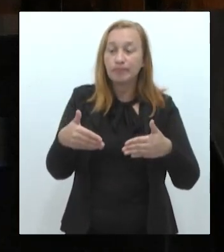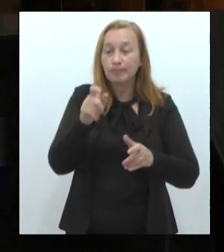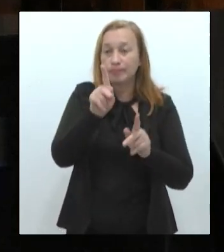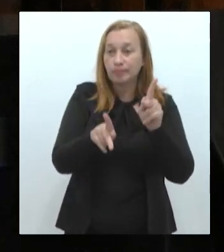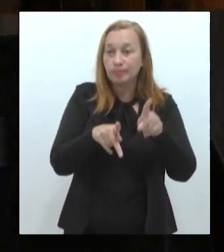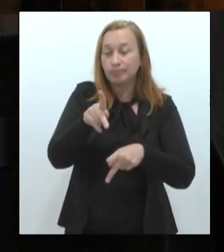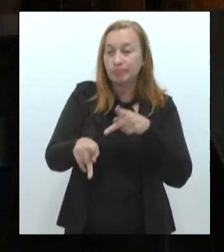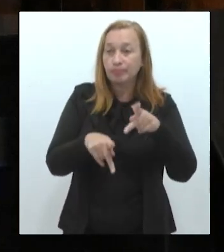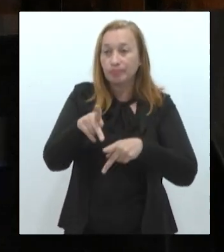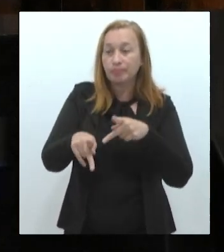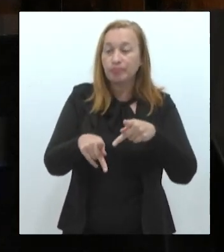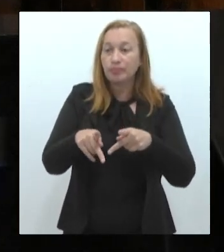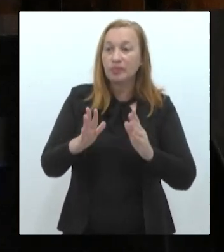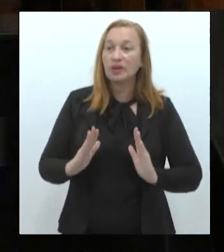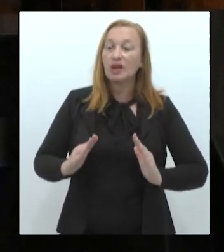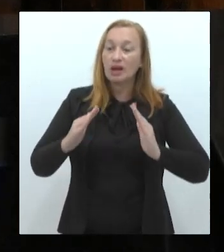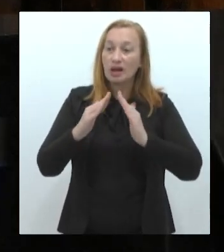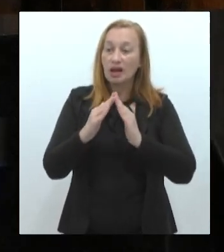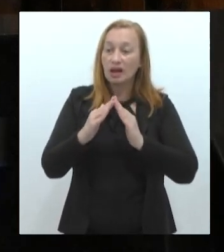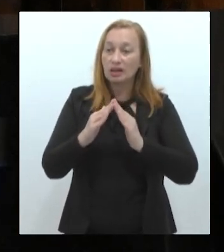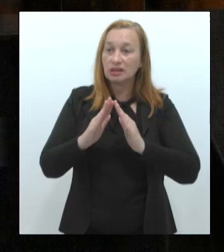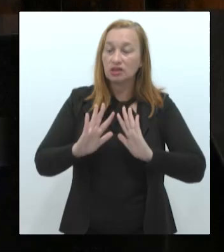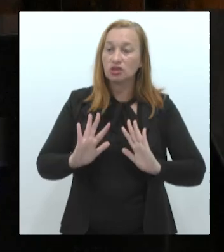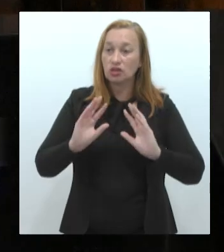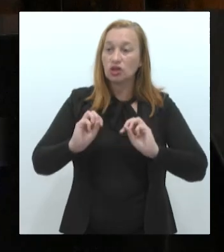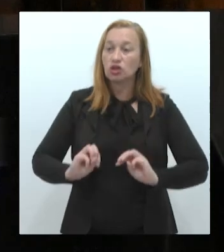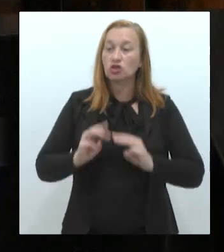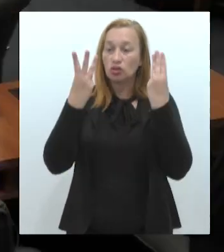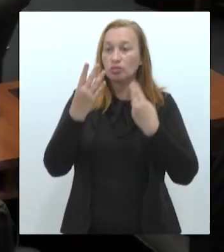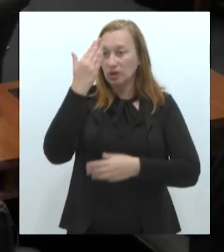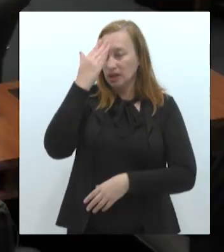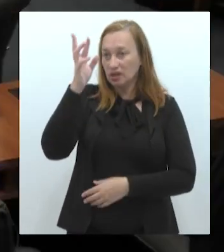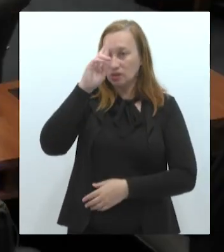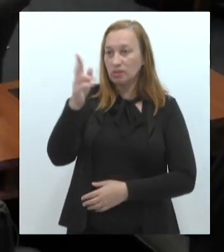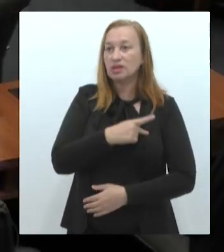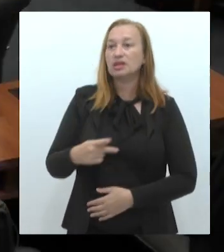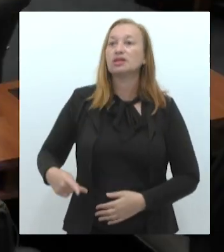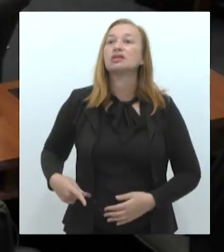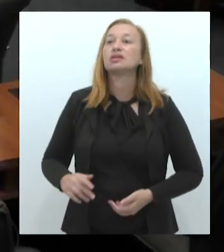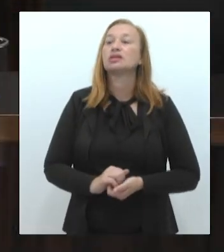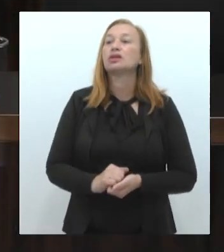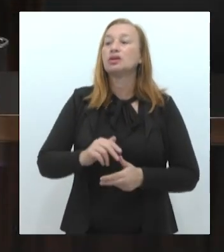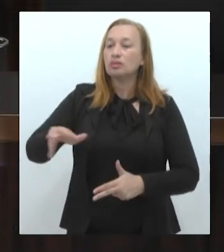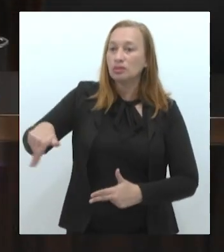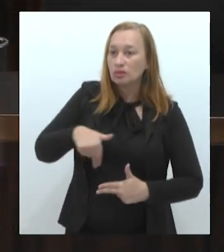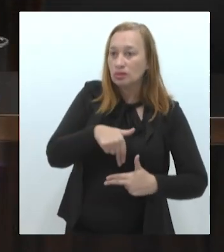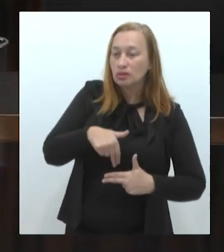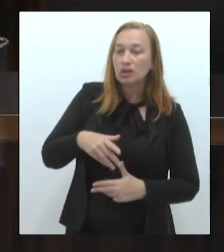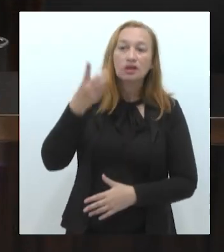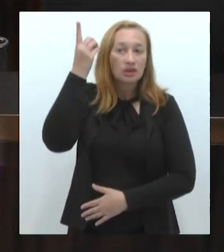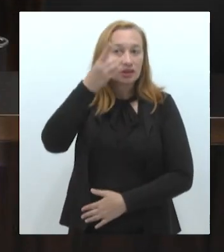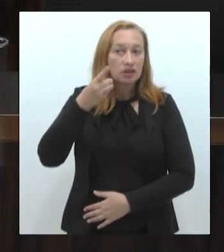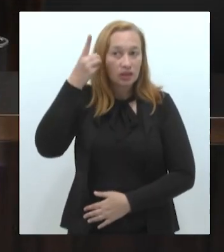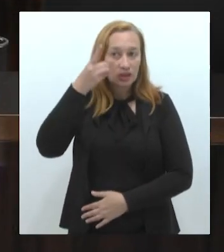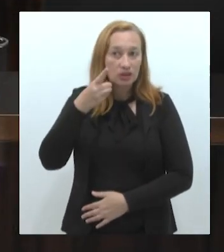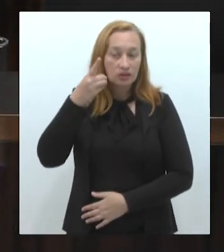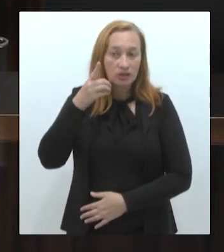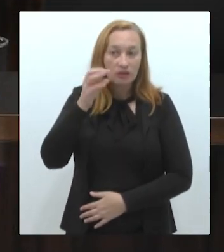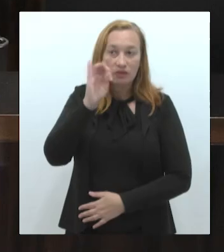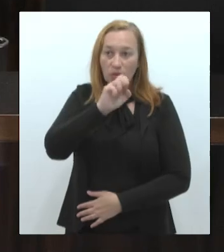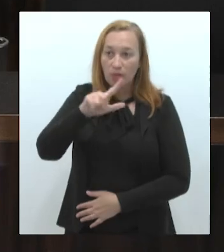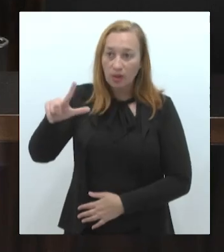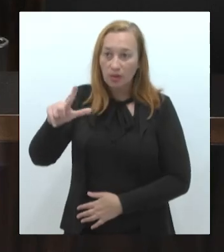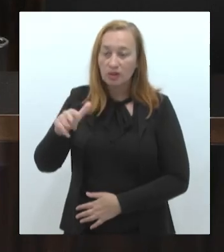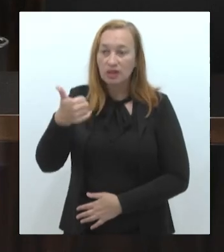como as casas de espetáculos. Muito obrigado, senhor presidente. Próximo orador inscrito é o nobre deputado Felipe